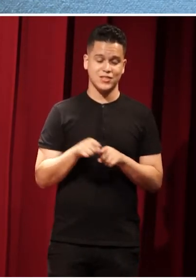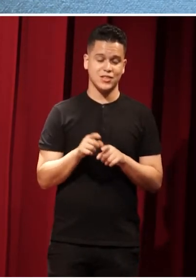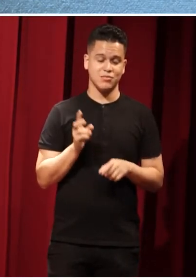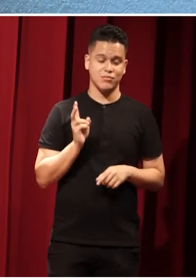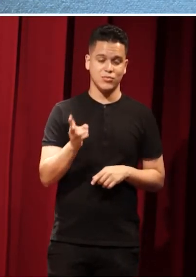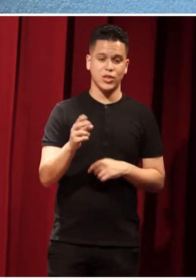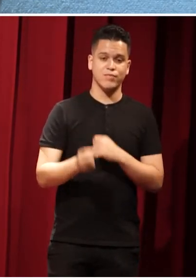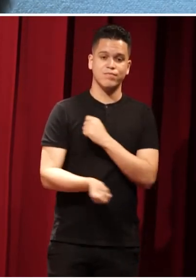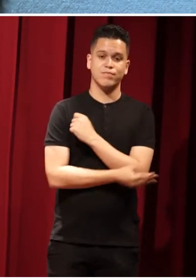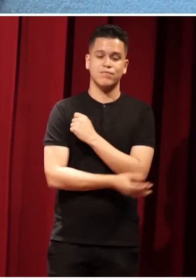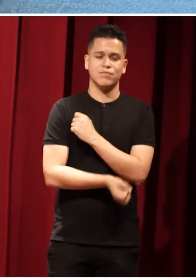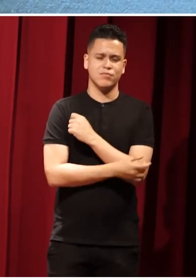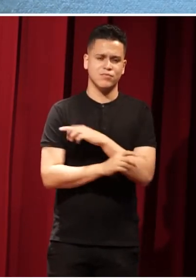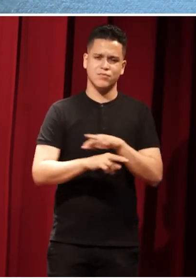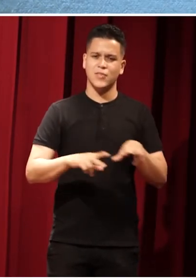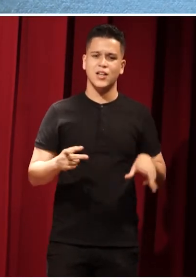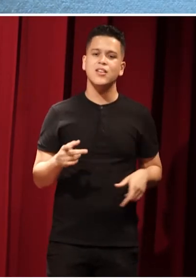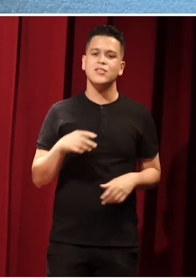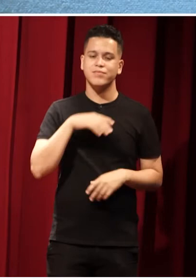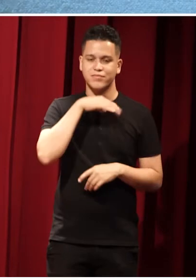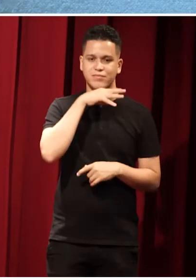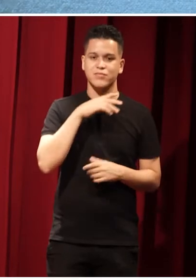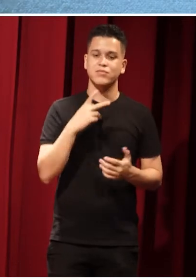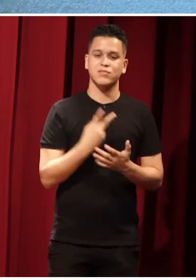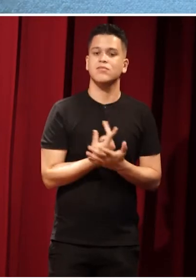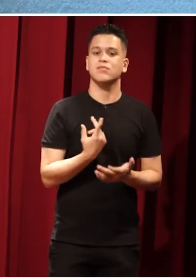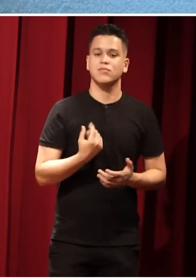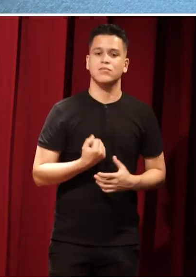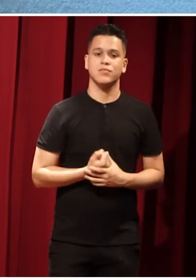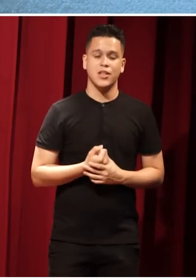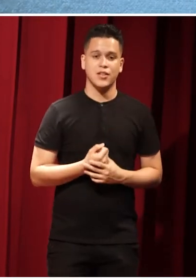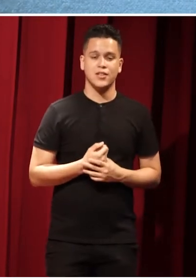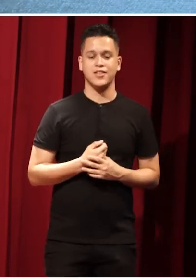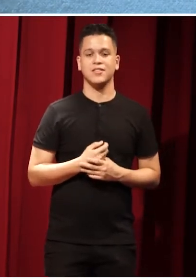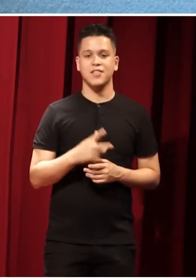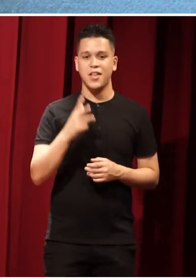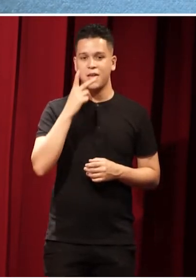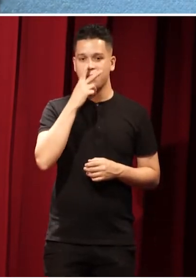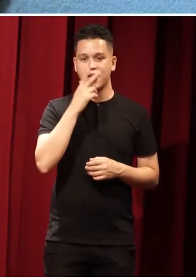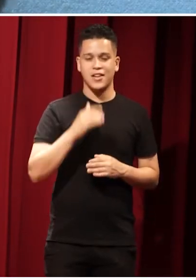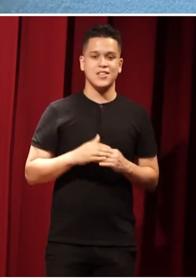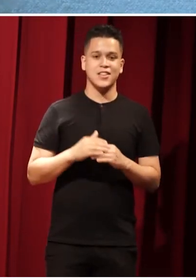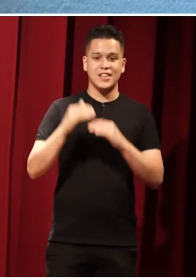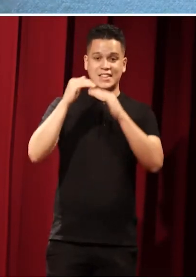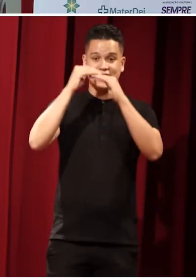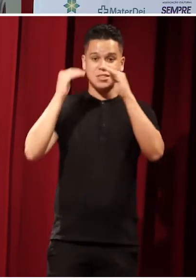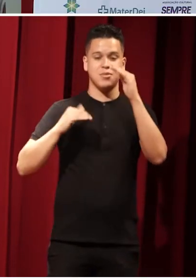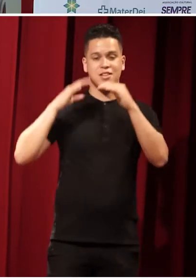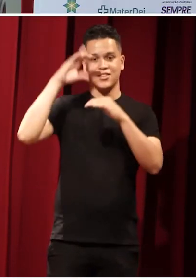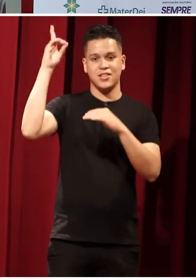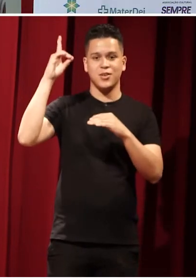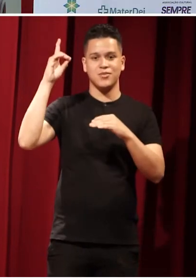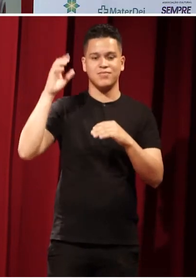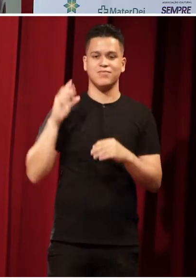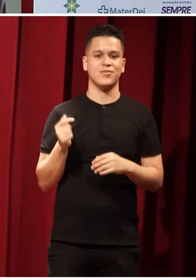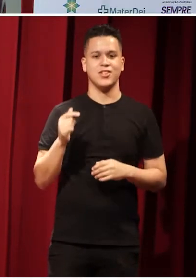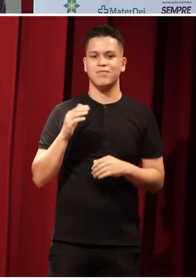malandragem, inclui tudo. Infelizmente, abaixo de Deus, o dinheiro fala mais alto.